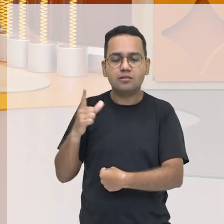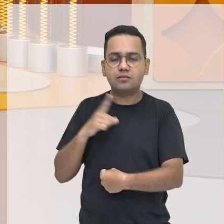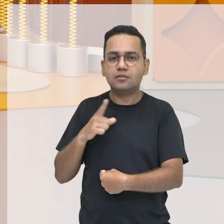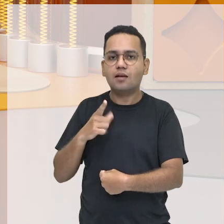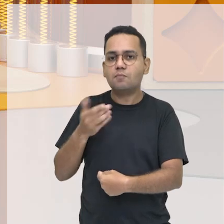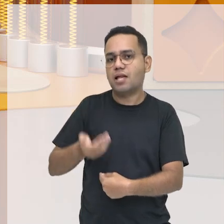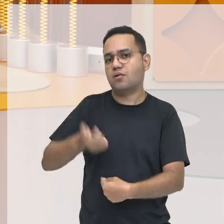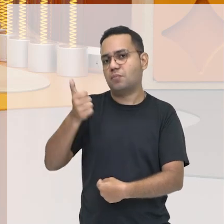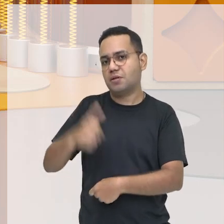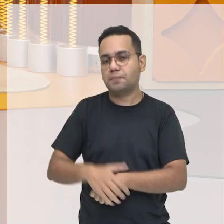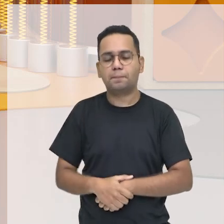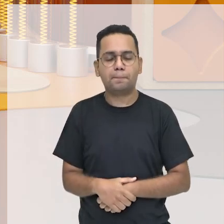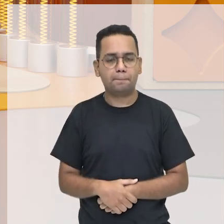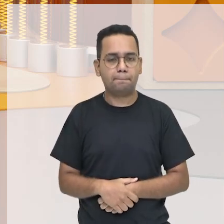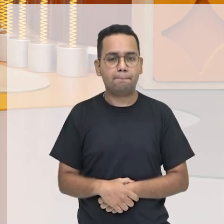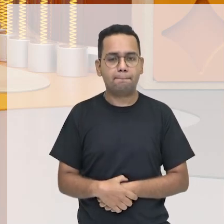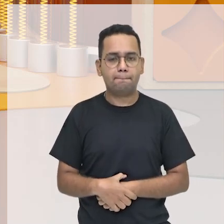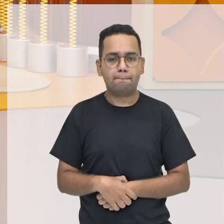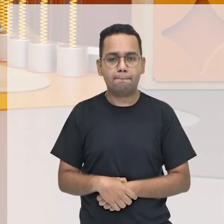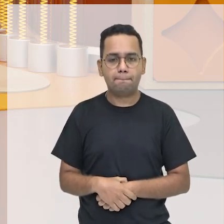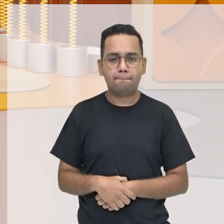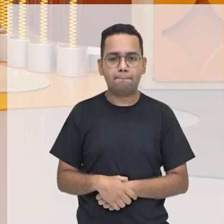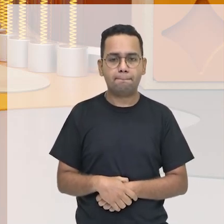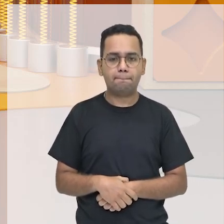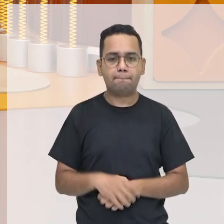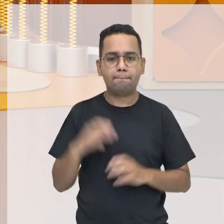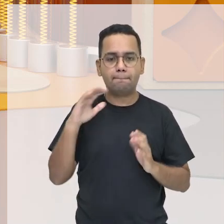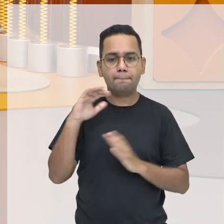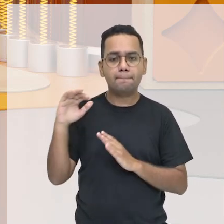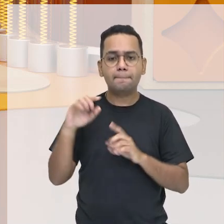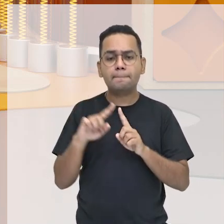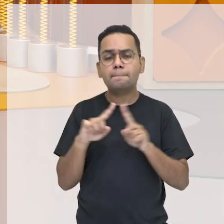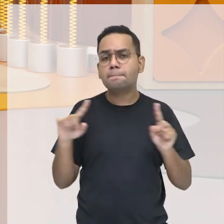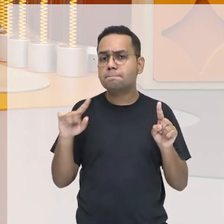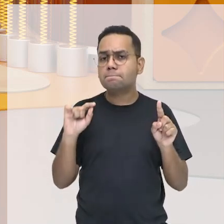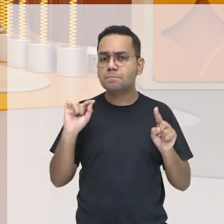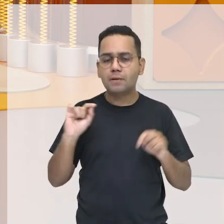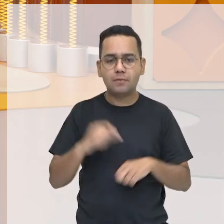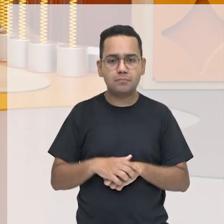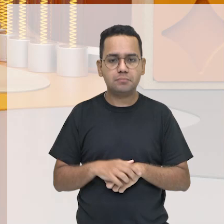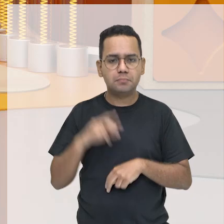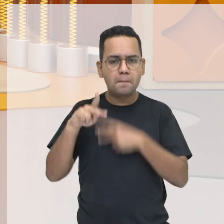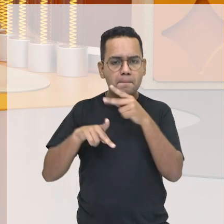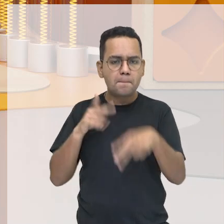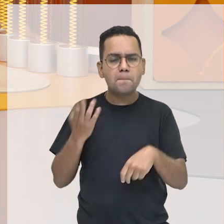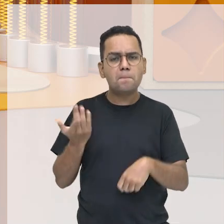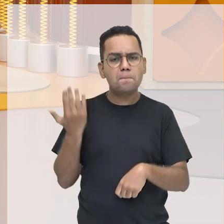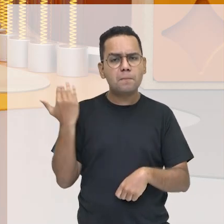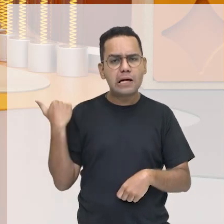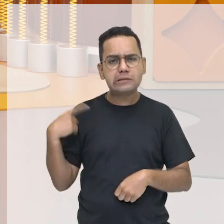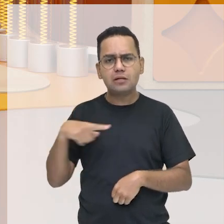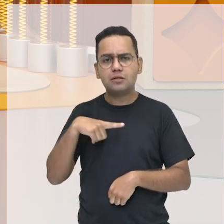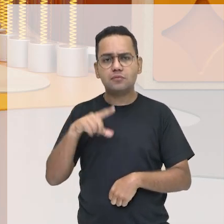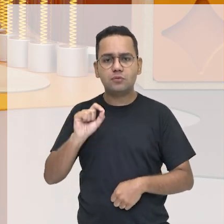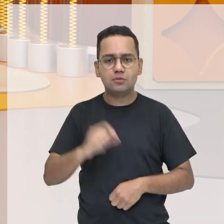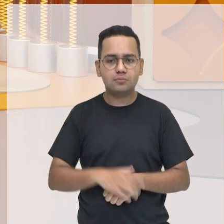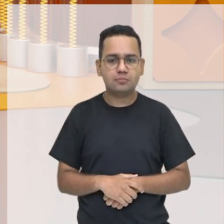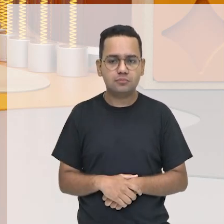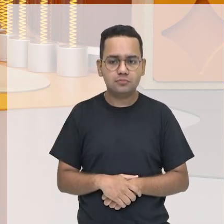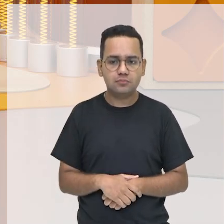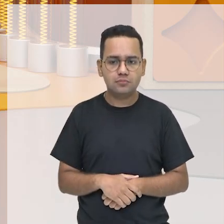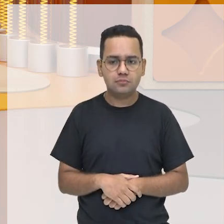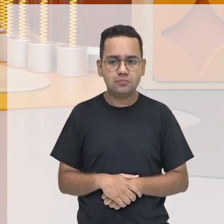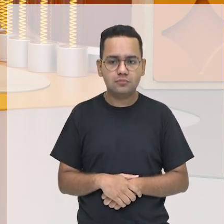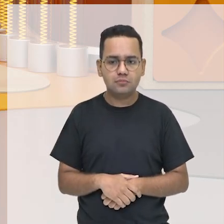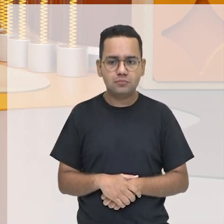Tudo bem? Sobre essas civilizações orientais, como a gente está vendo aqui no mapa, nós temos essa parte ali do